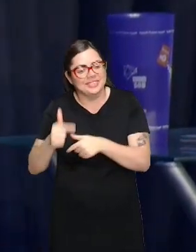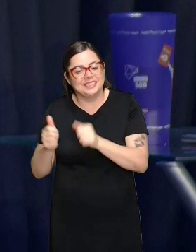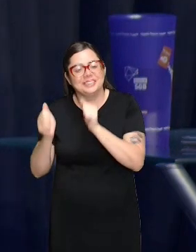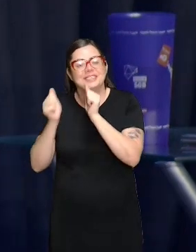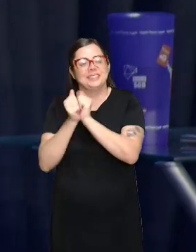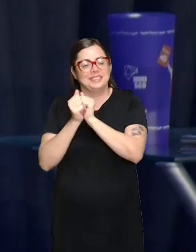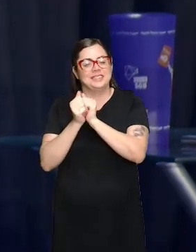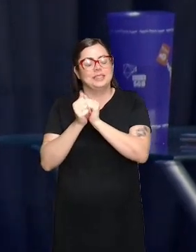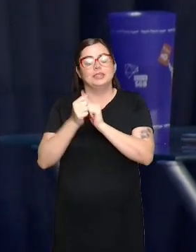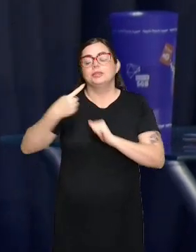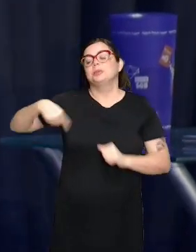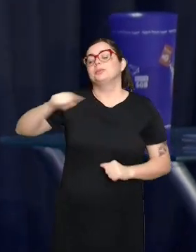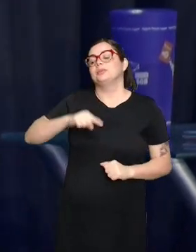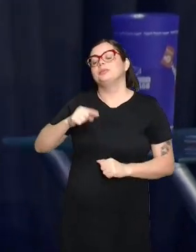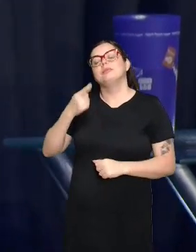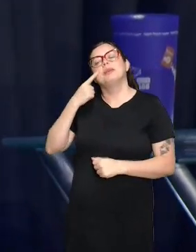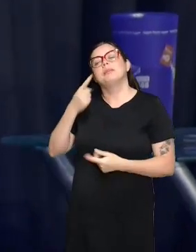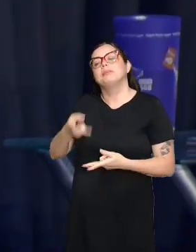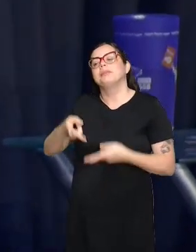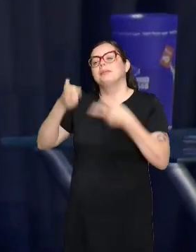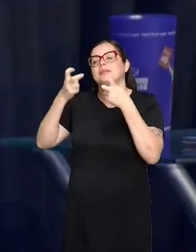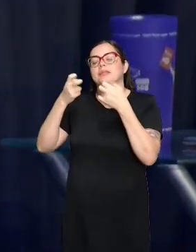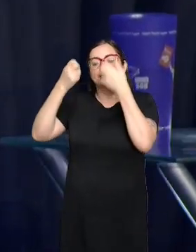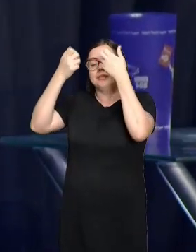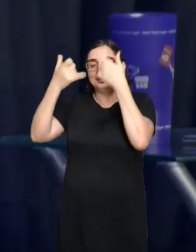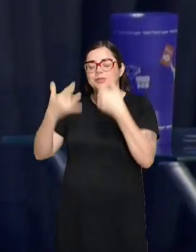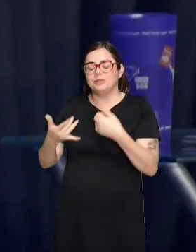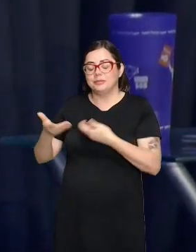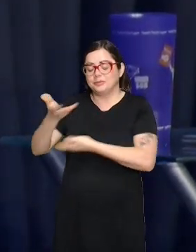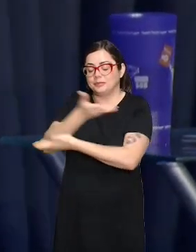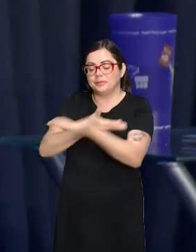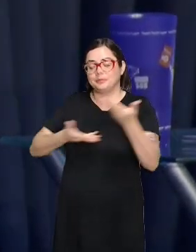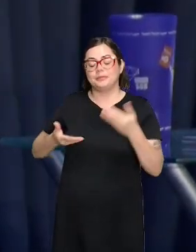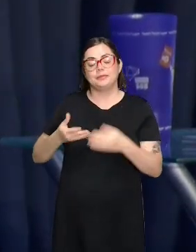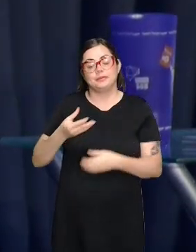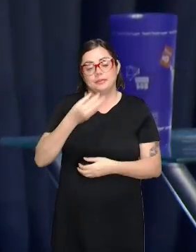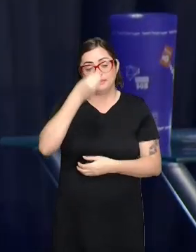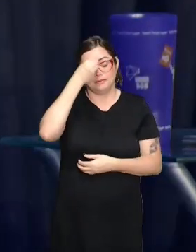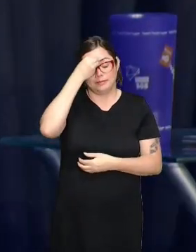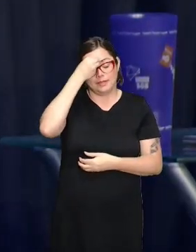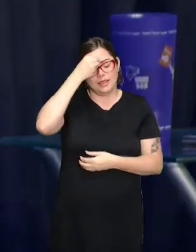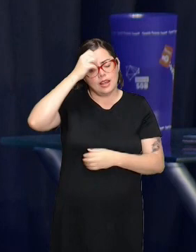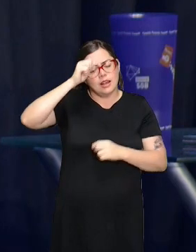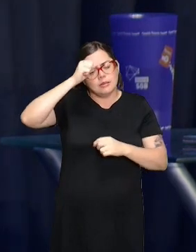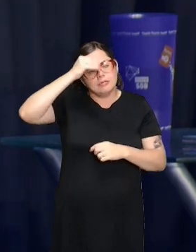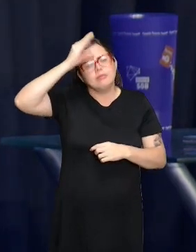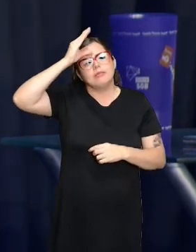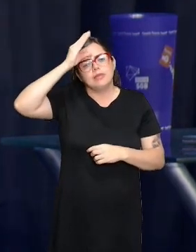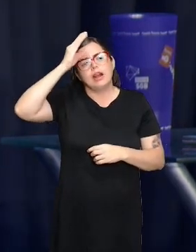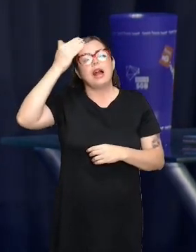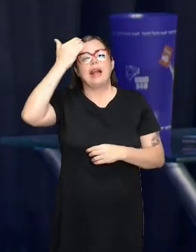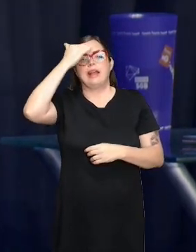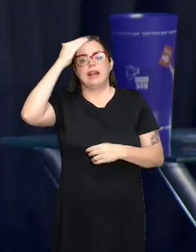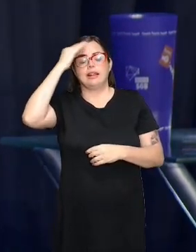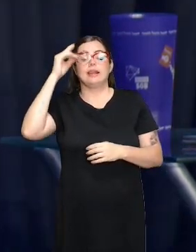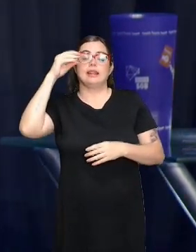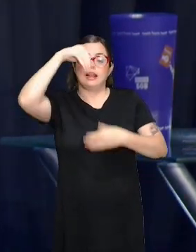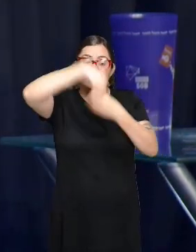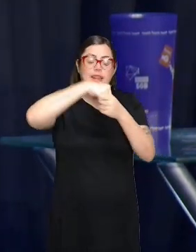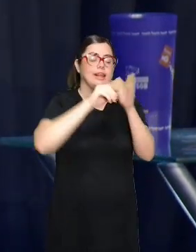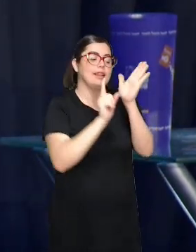até me deixa triste, assim, olhando, né, pelo lado da tecnologia, que a gente, quando a gente fala em dados, né? de entender que os algoritmos